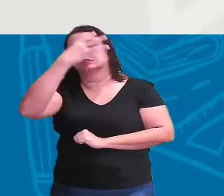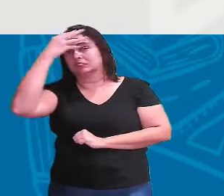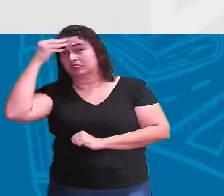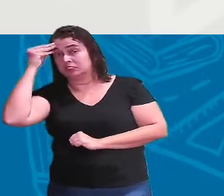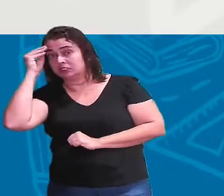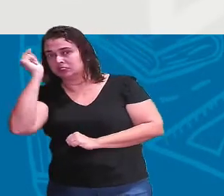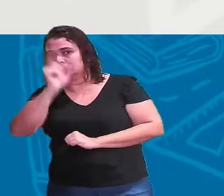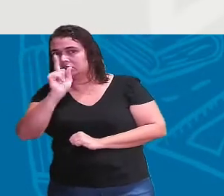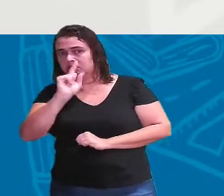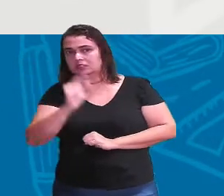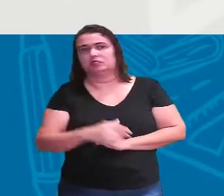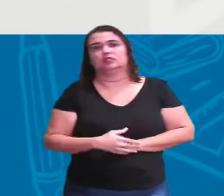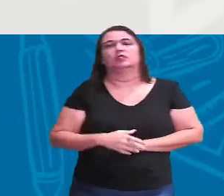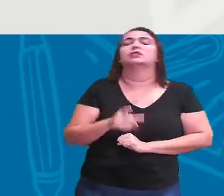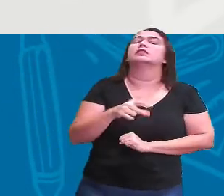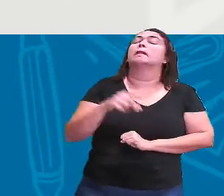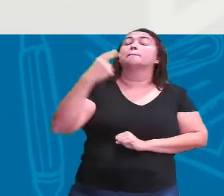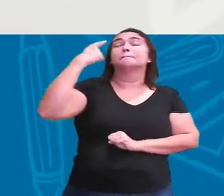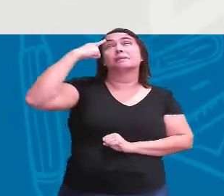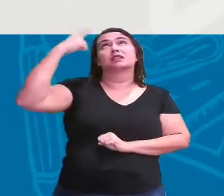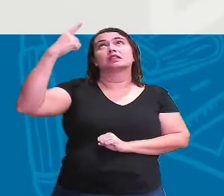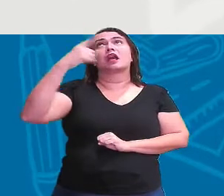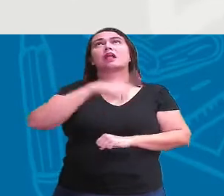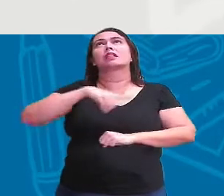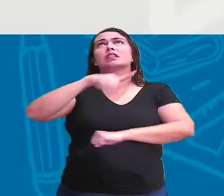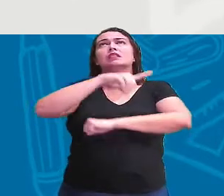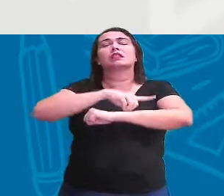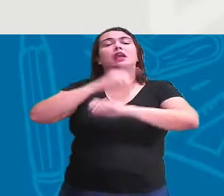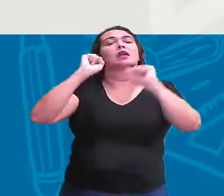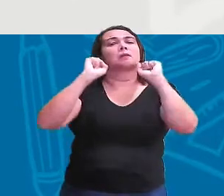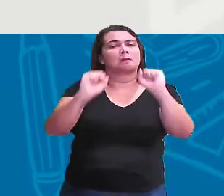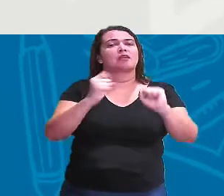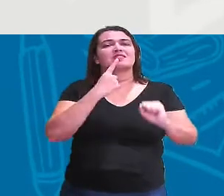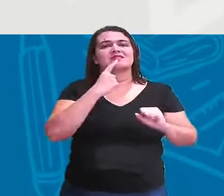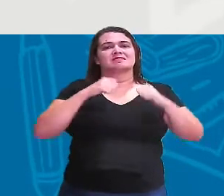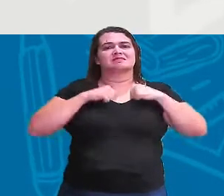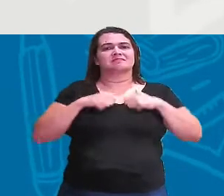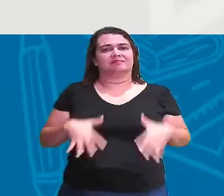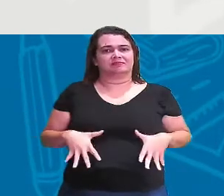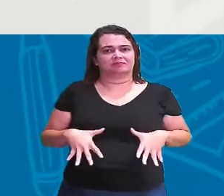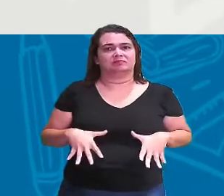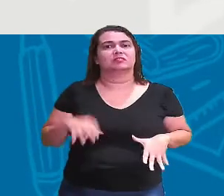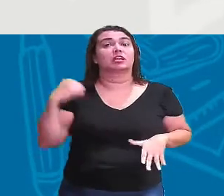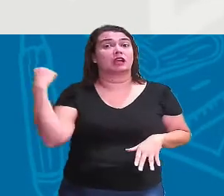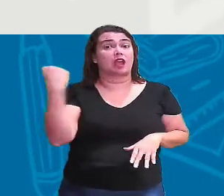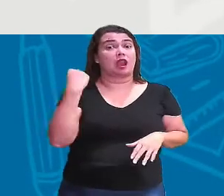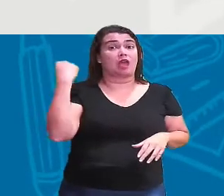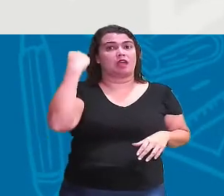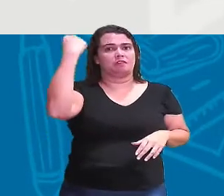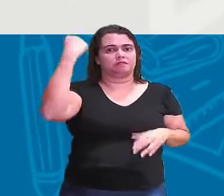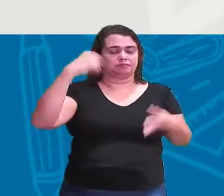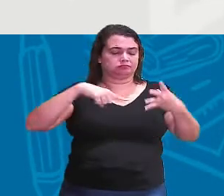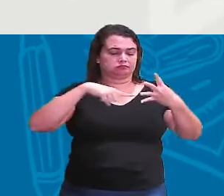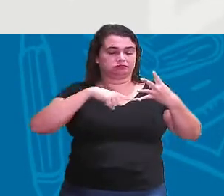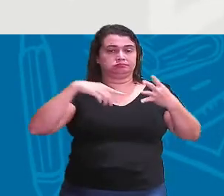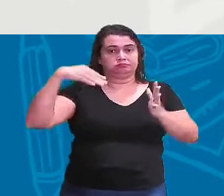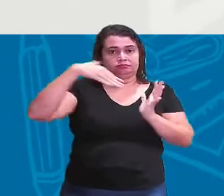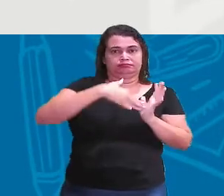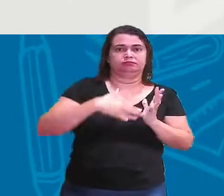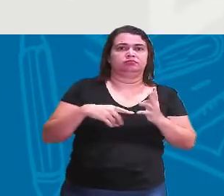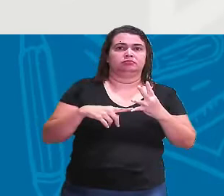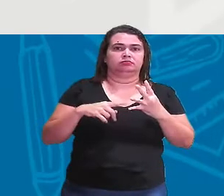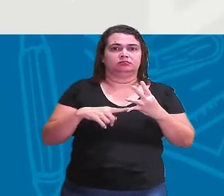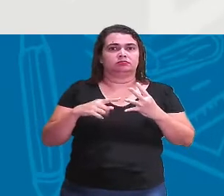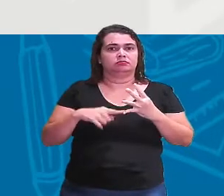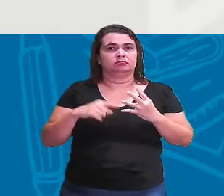diferença. Então, pensou em dengue hemorrágica, tá? É um tipo gravíssimo mesmo do quadro clínico